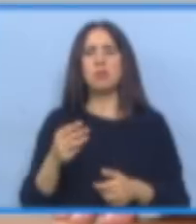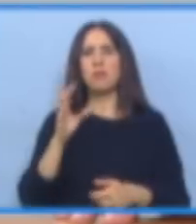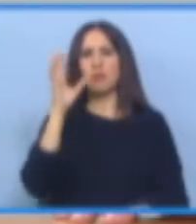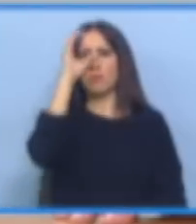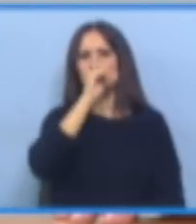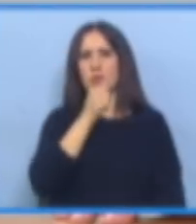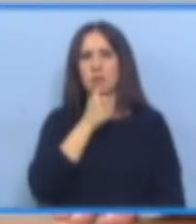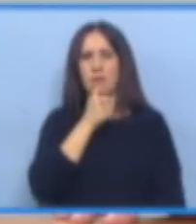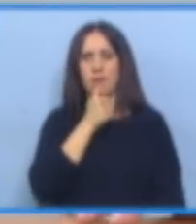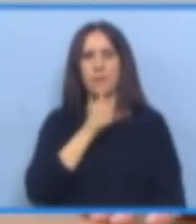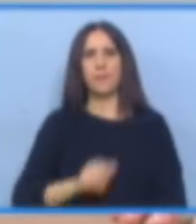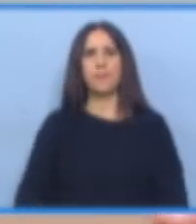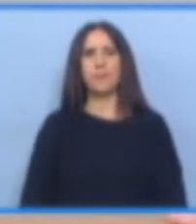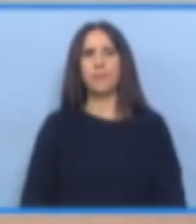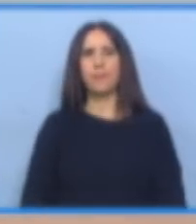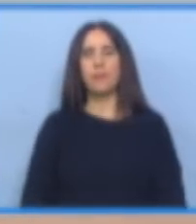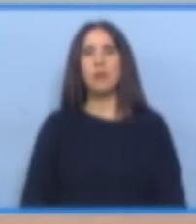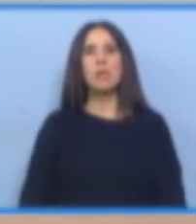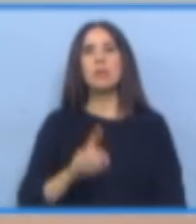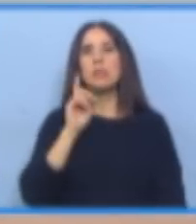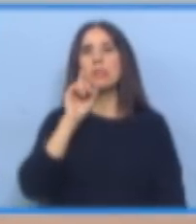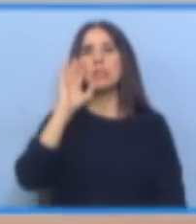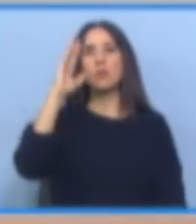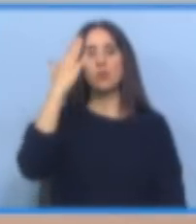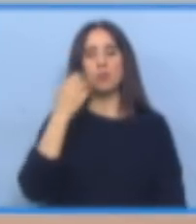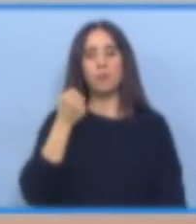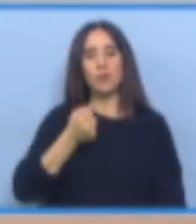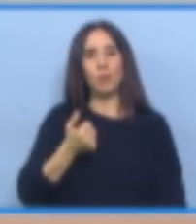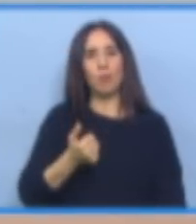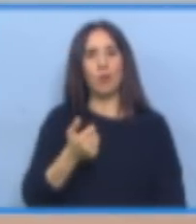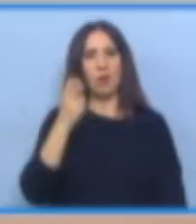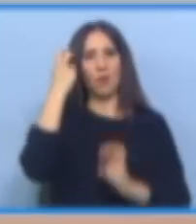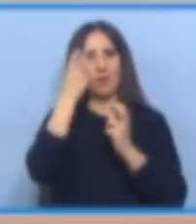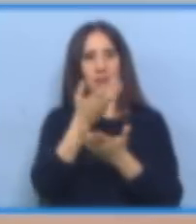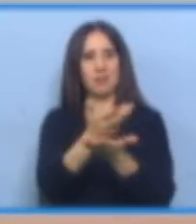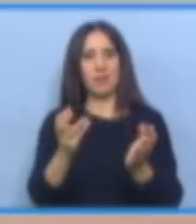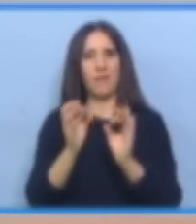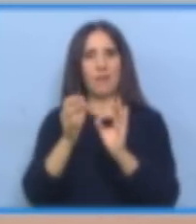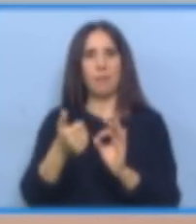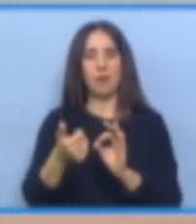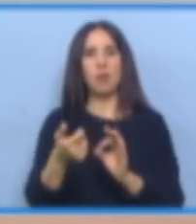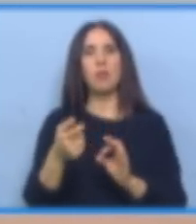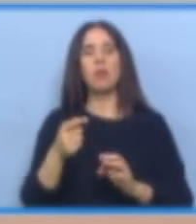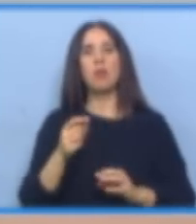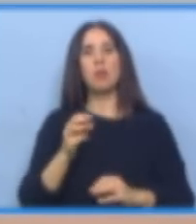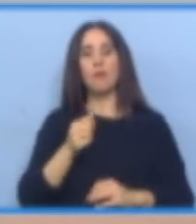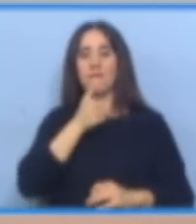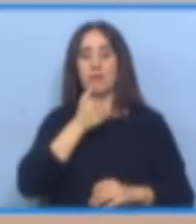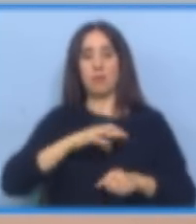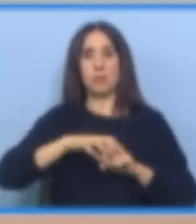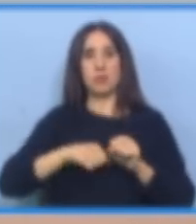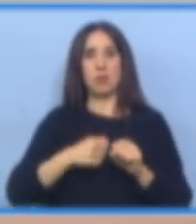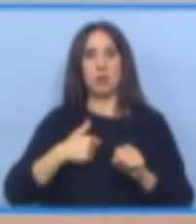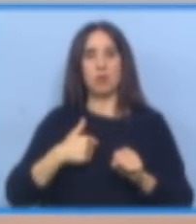exploração. O bem maior do bom pastor é o bem das ovelhas. O bem maior para o